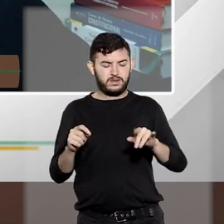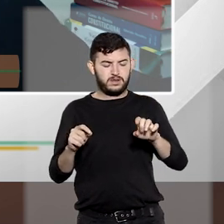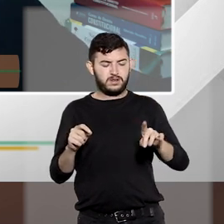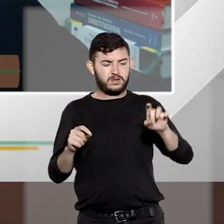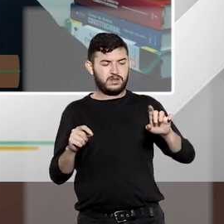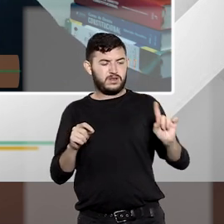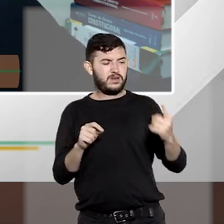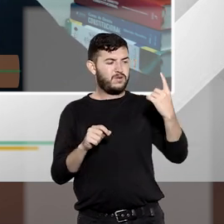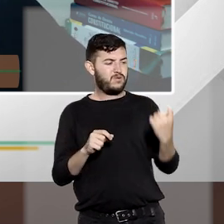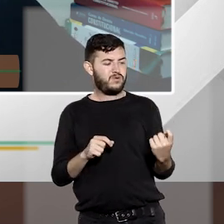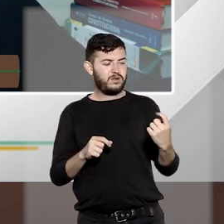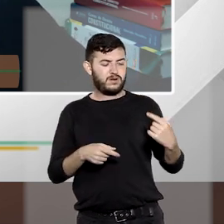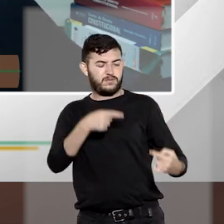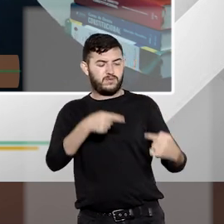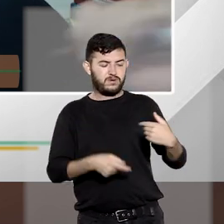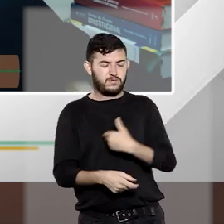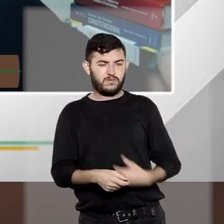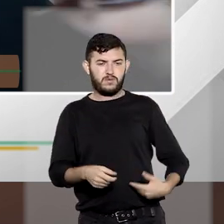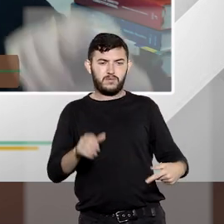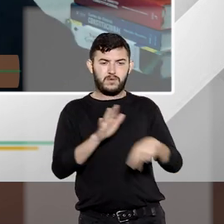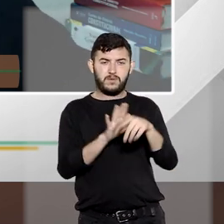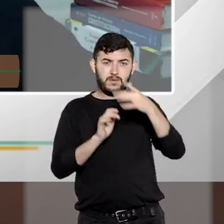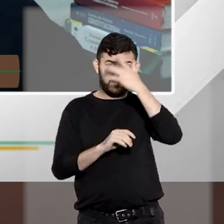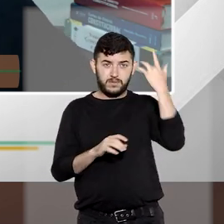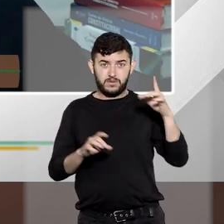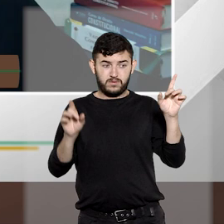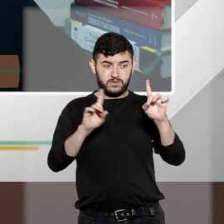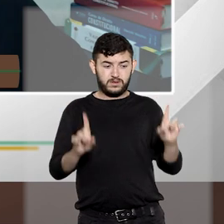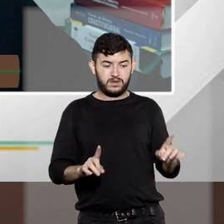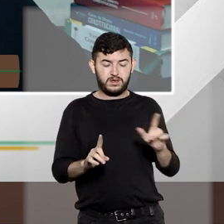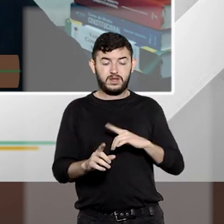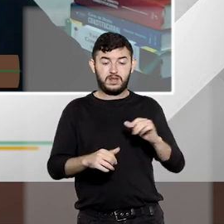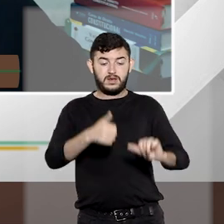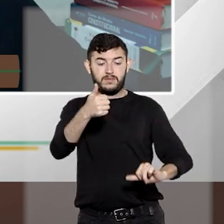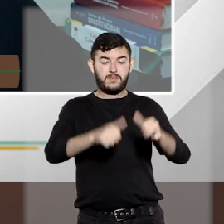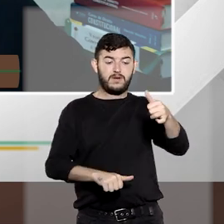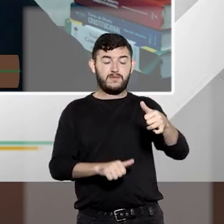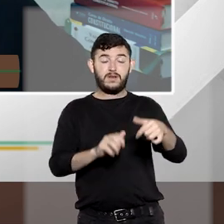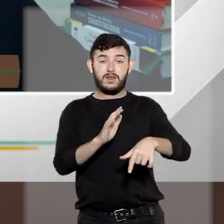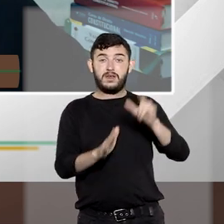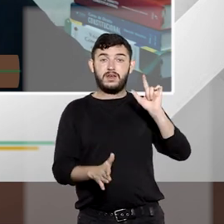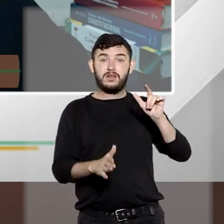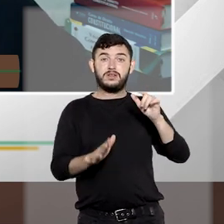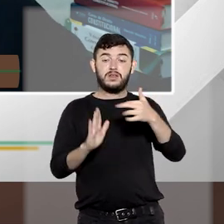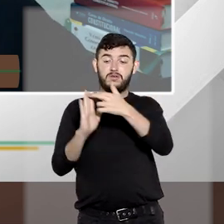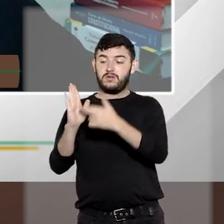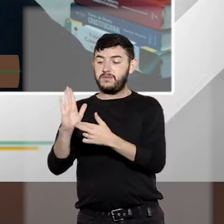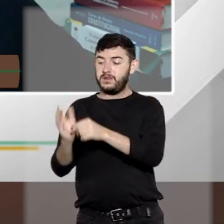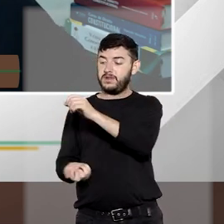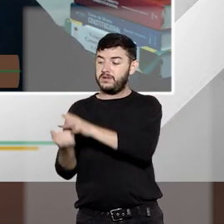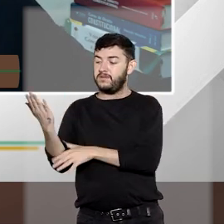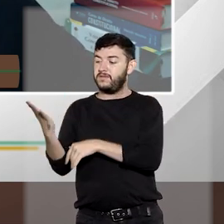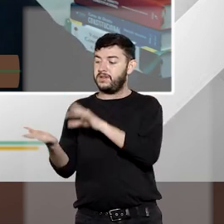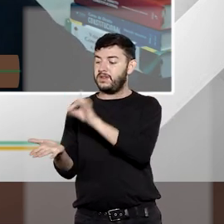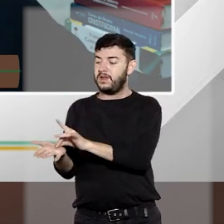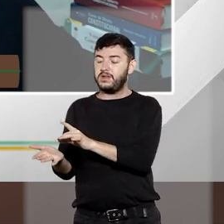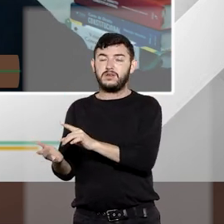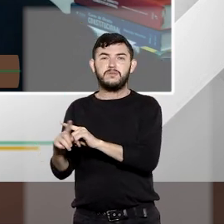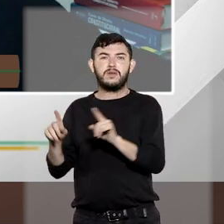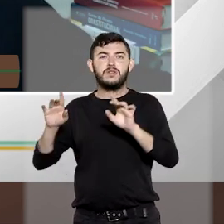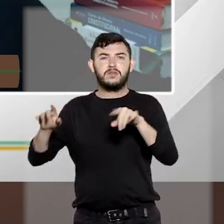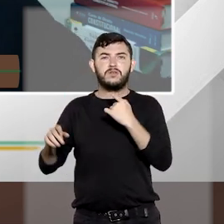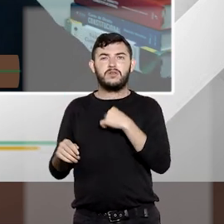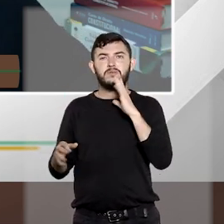pública hoje que nós temos da pessoa com deficiência que existe uma avaliação previamente regulamentada, em que pese ela não